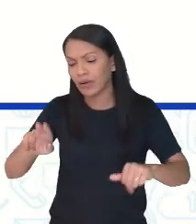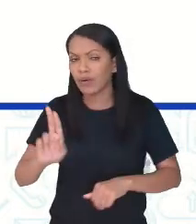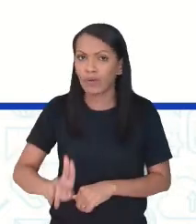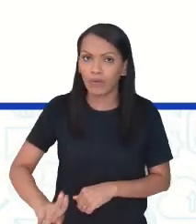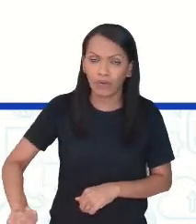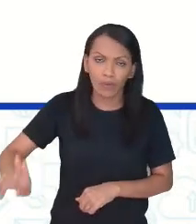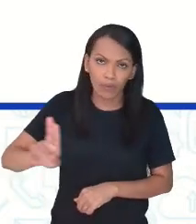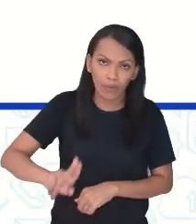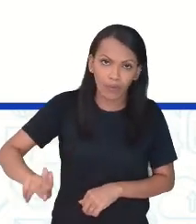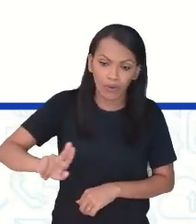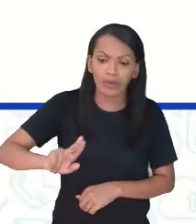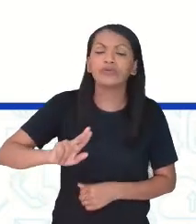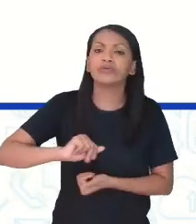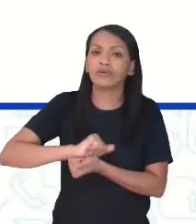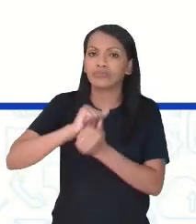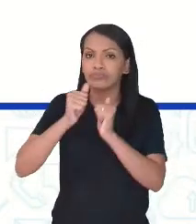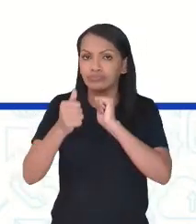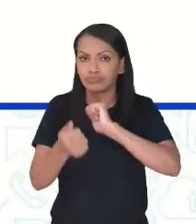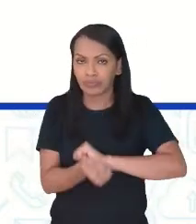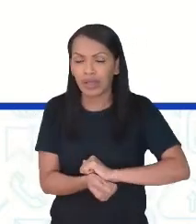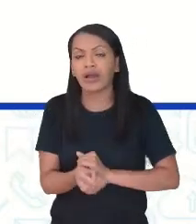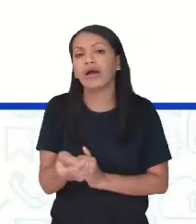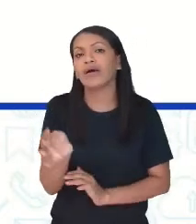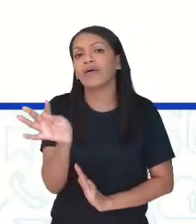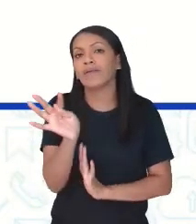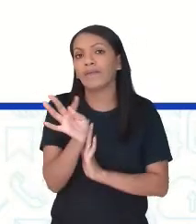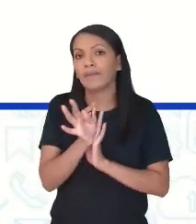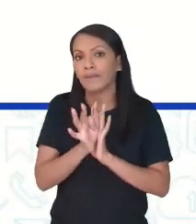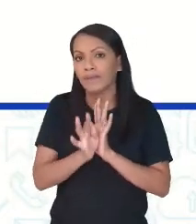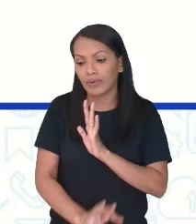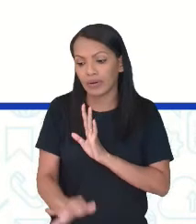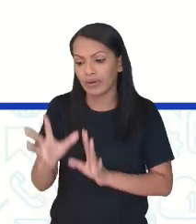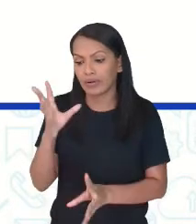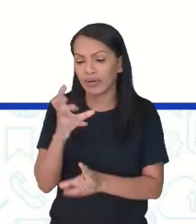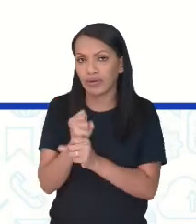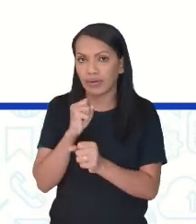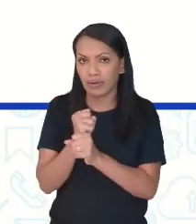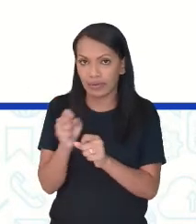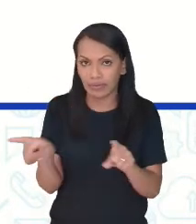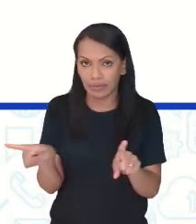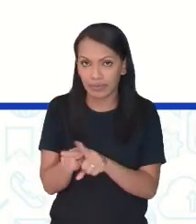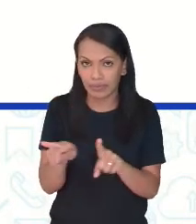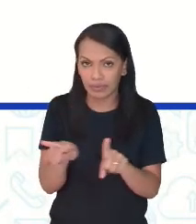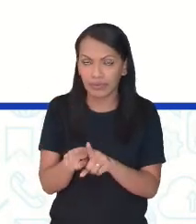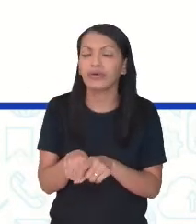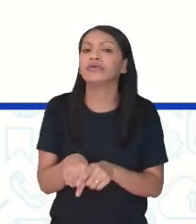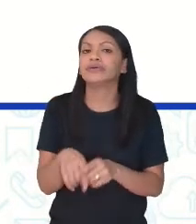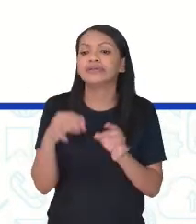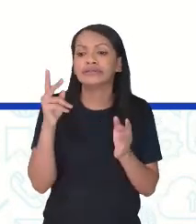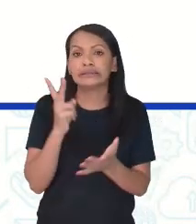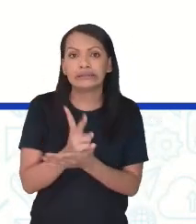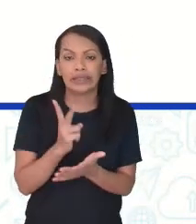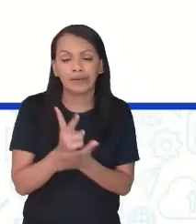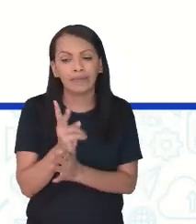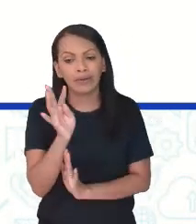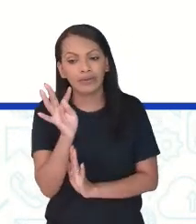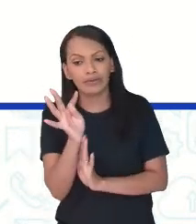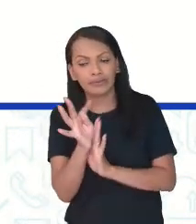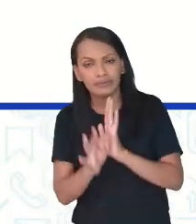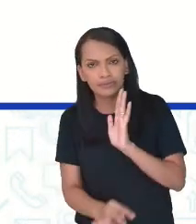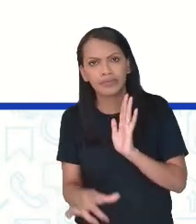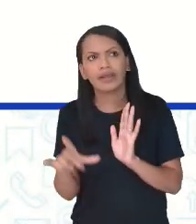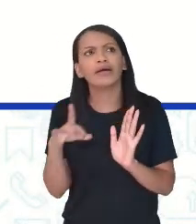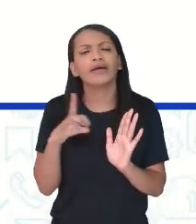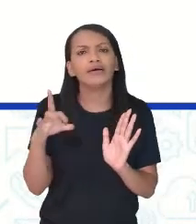utilize isso, transforme o texto em uma operação matemática. Então, sempre que no textinho lá de um